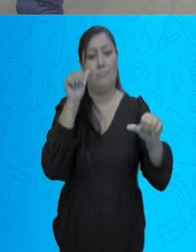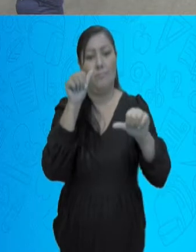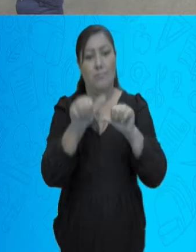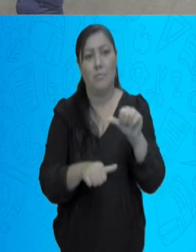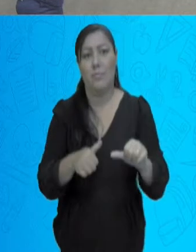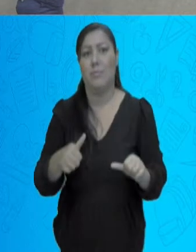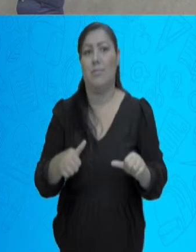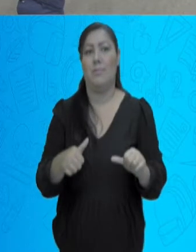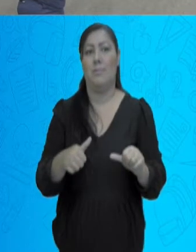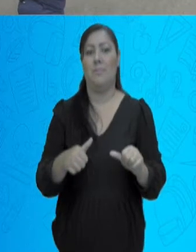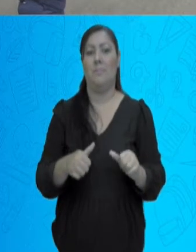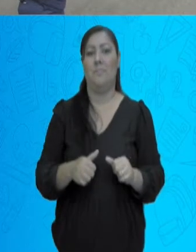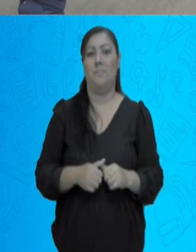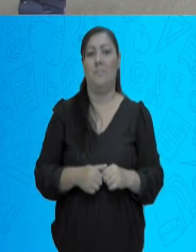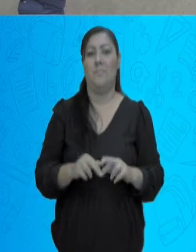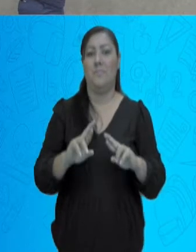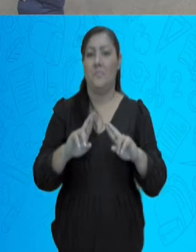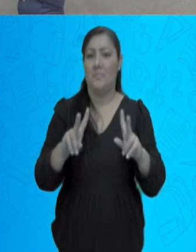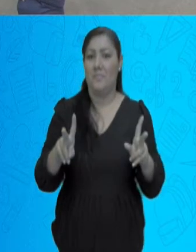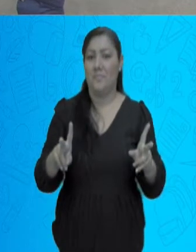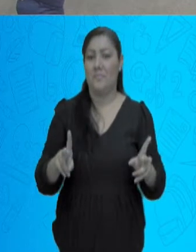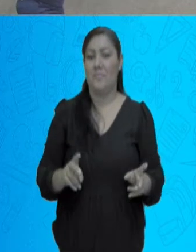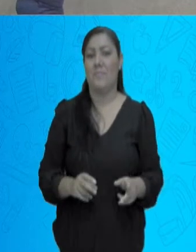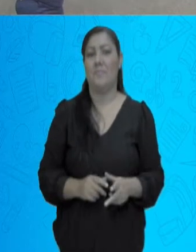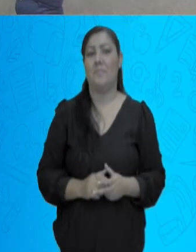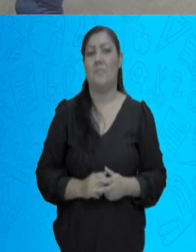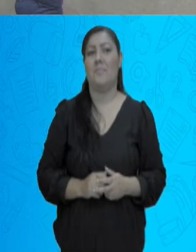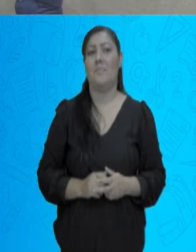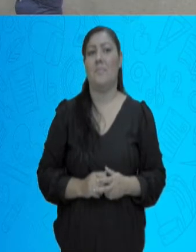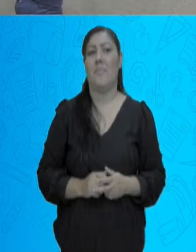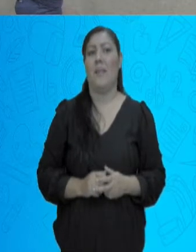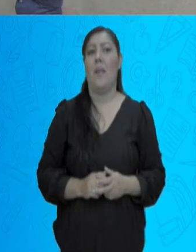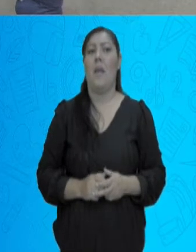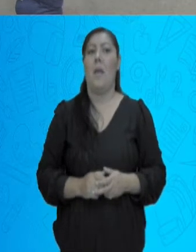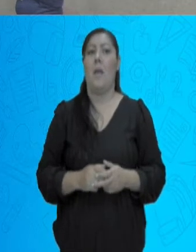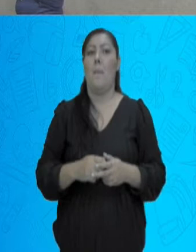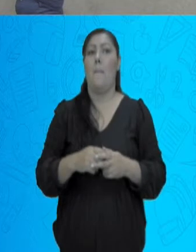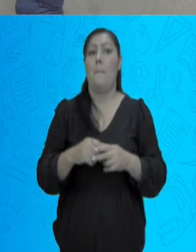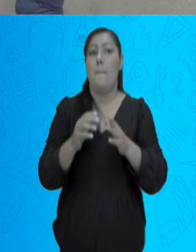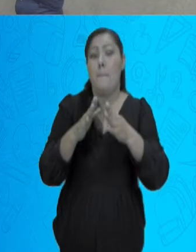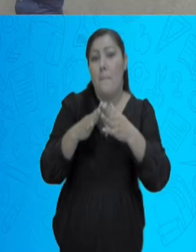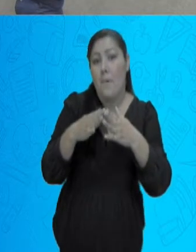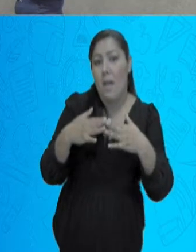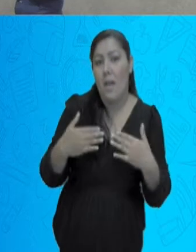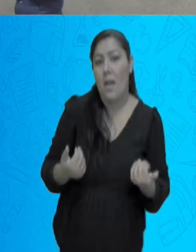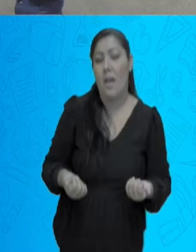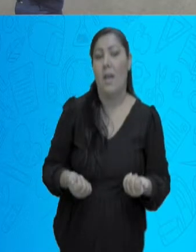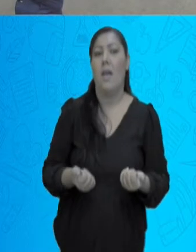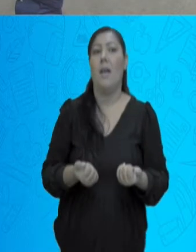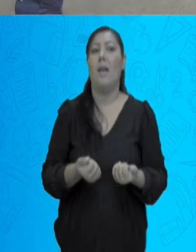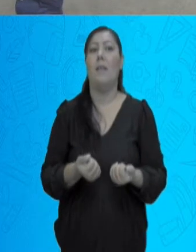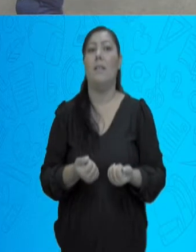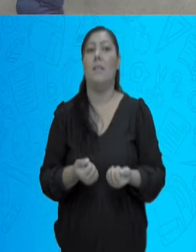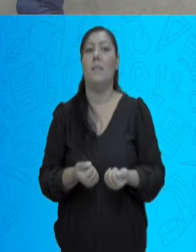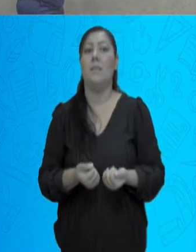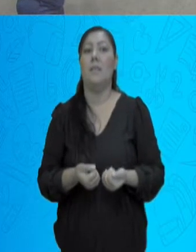totalmente diferente, que é irregular. E aí tem o mesmo com pedir, eu